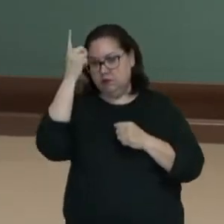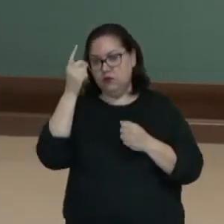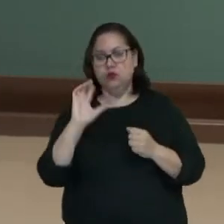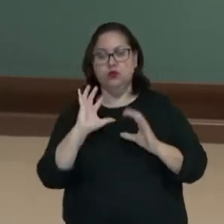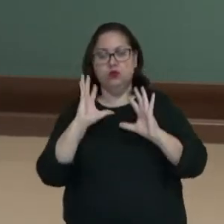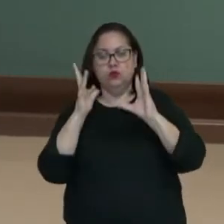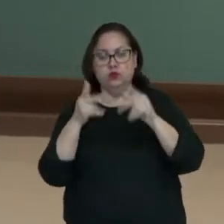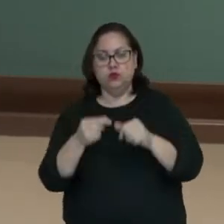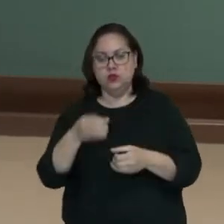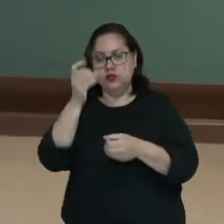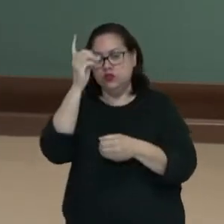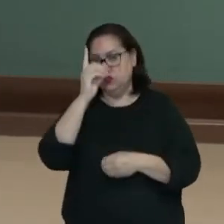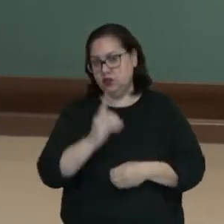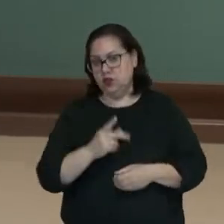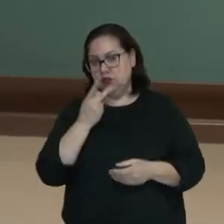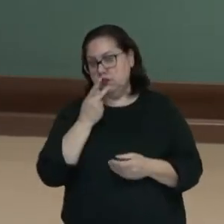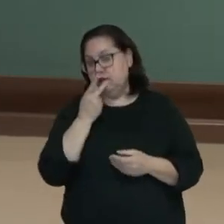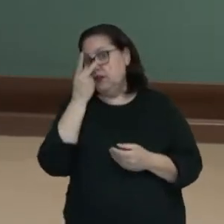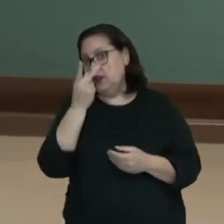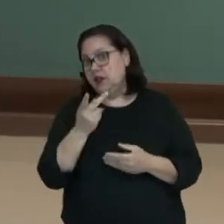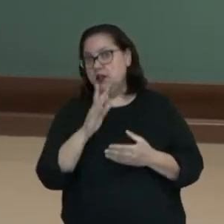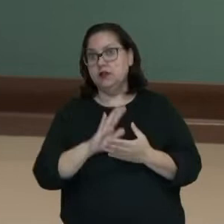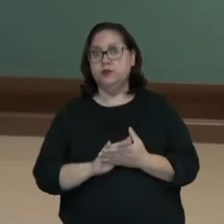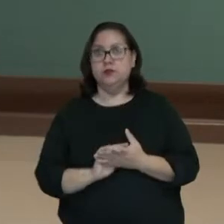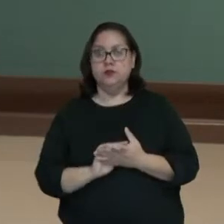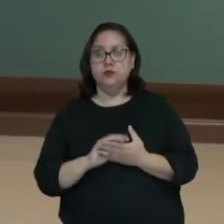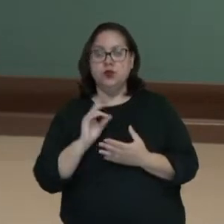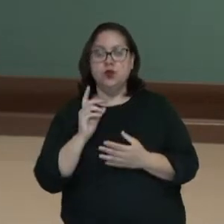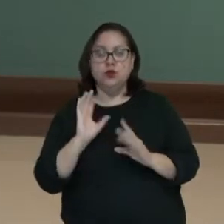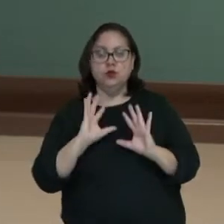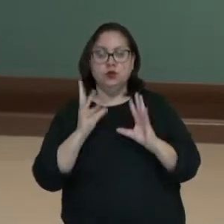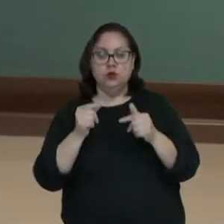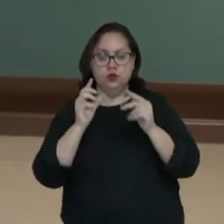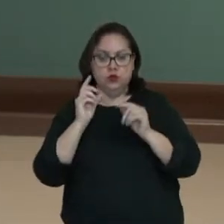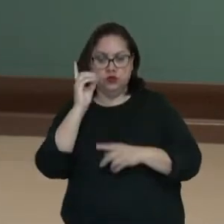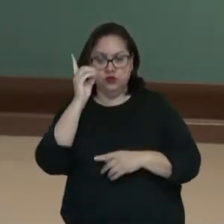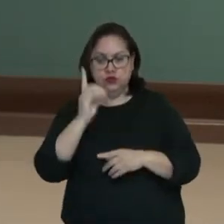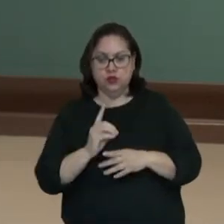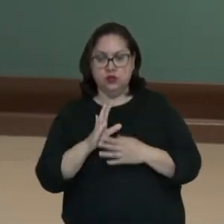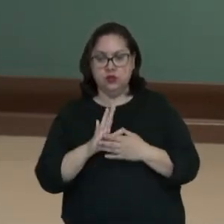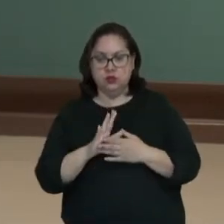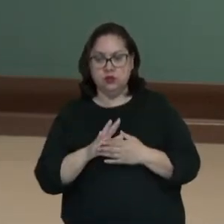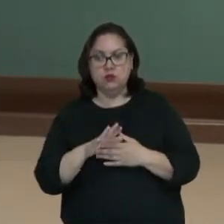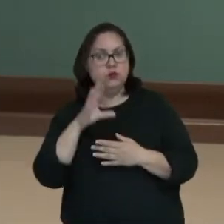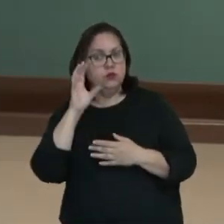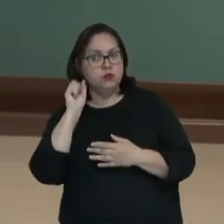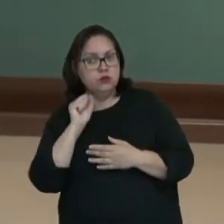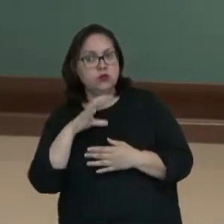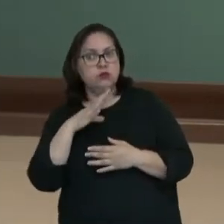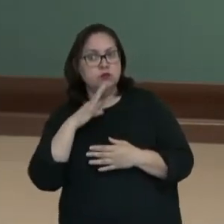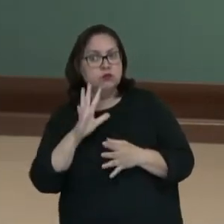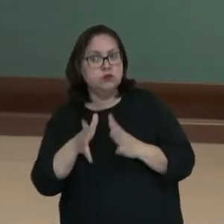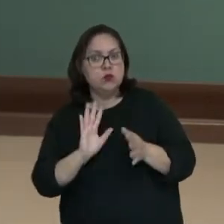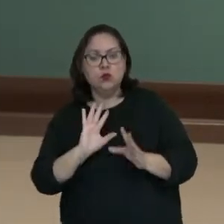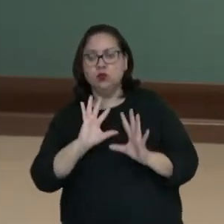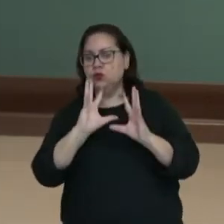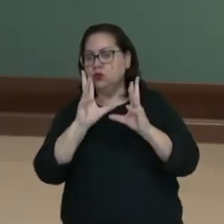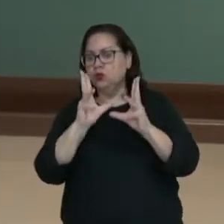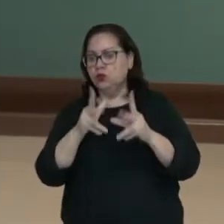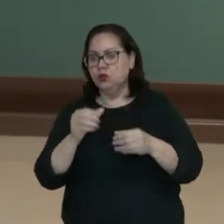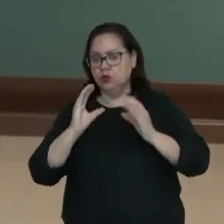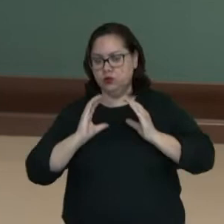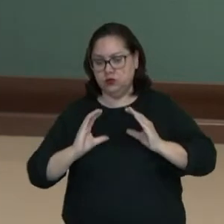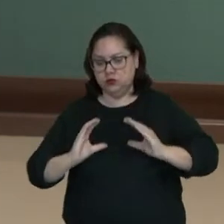tem que ter direito à fala, né? Todo mundo tem que ter direito também a ser ouvido, todo cidadão tem